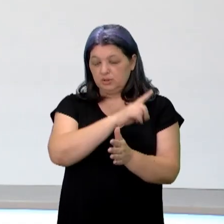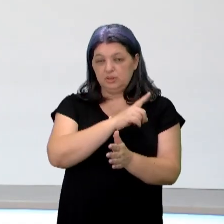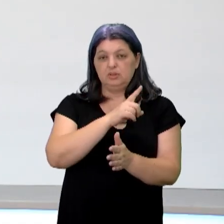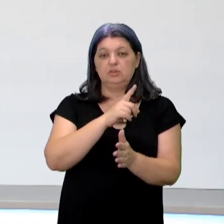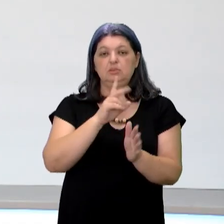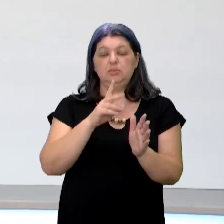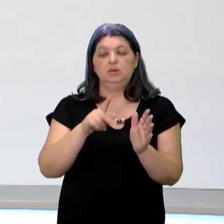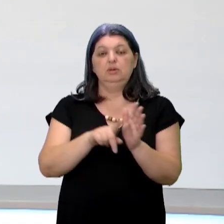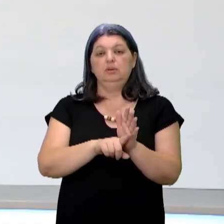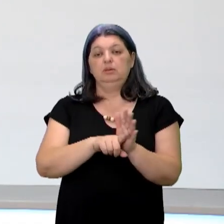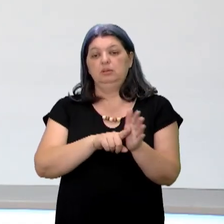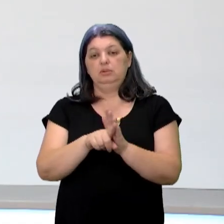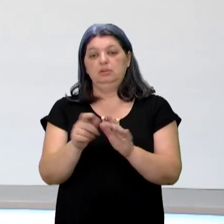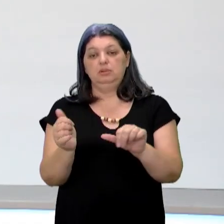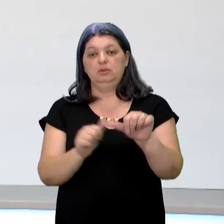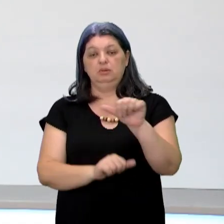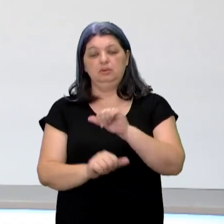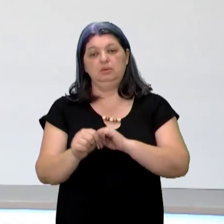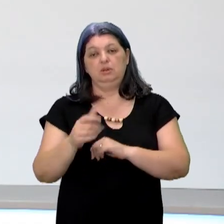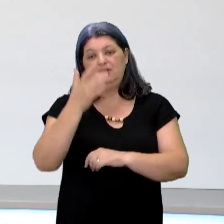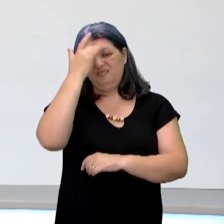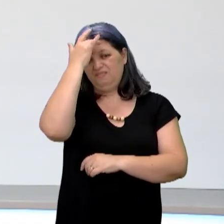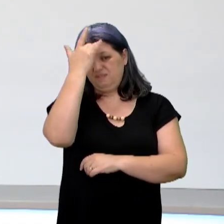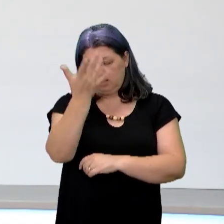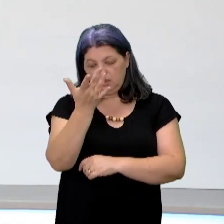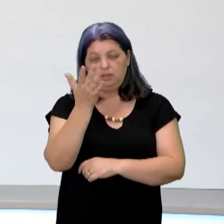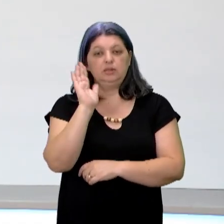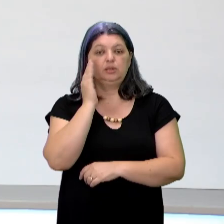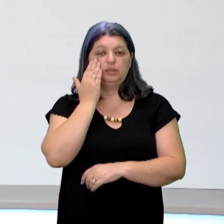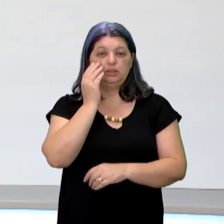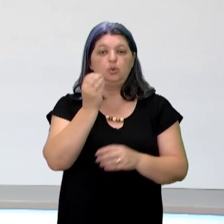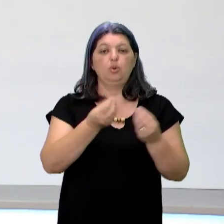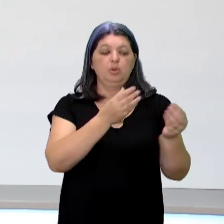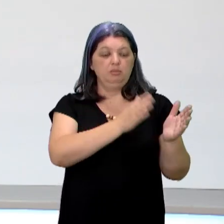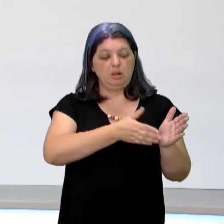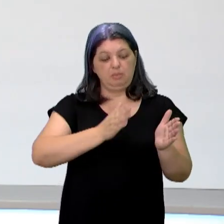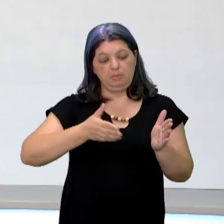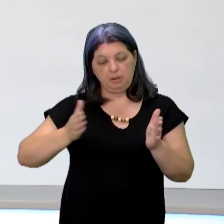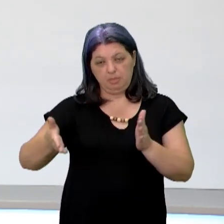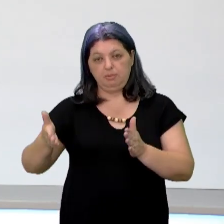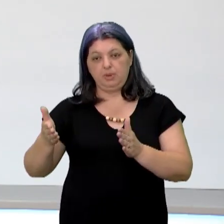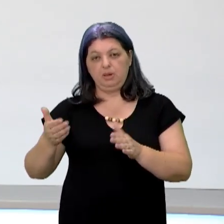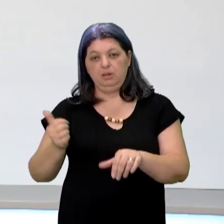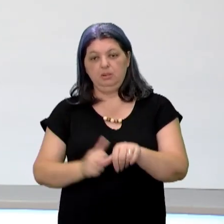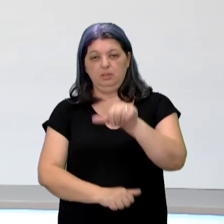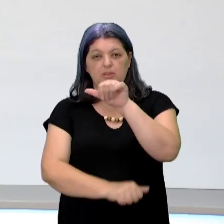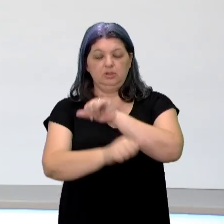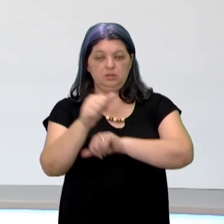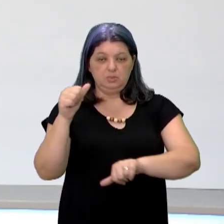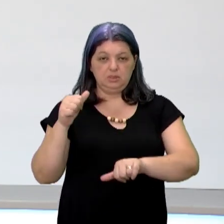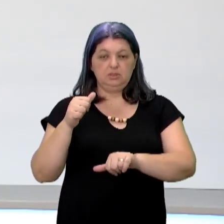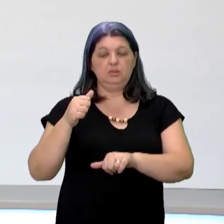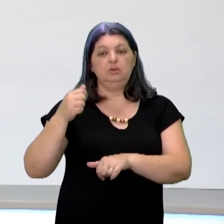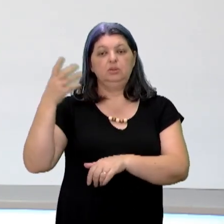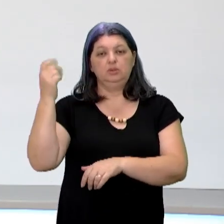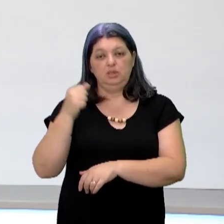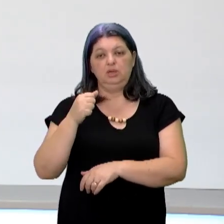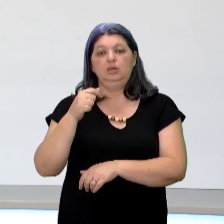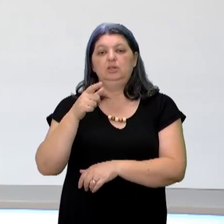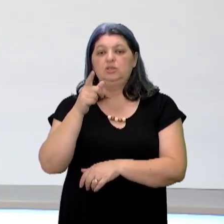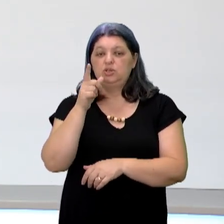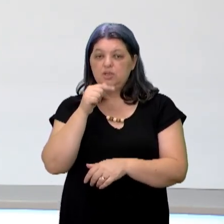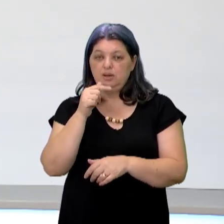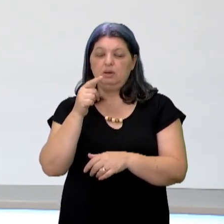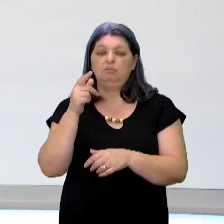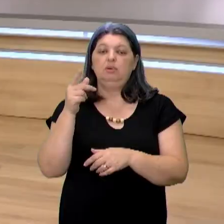mais acessível. Sim. Então, esse texto está fácil, dá para entender o processo aí que passa o leite para virar o leite em pó. Sim. Bem fácil, Você vê que a linguagem não é técnica,